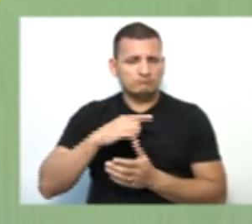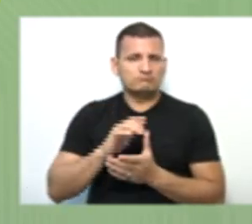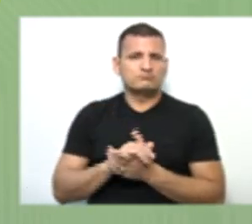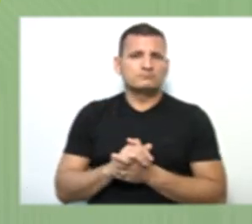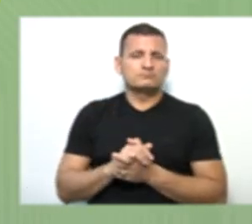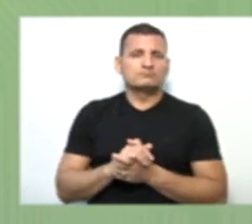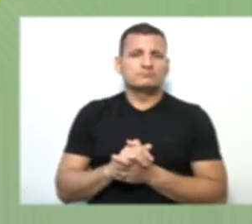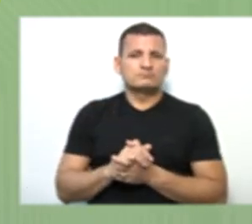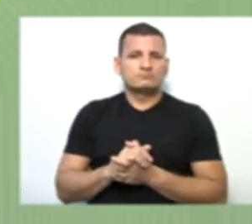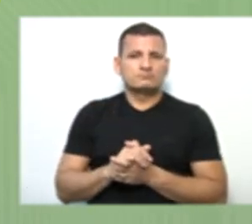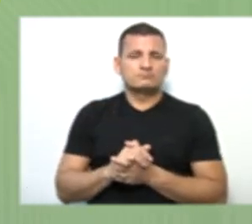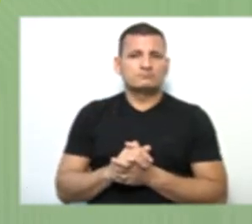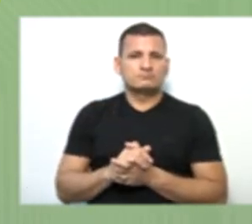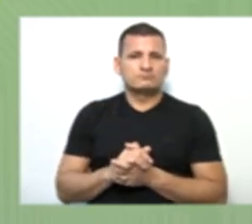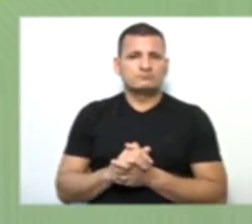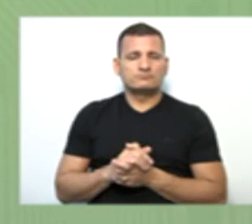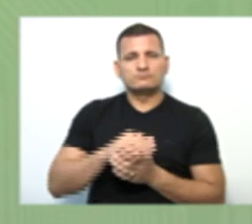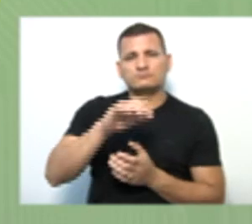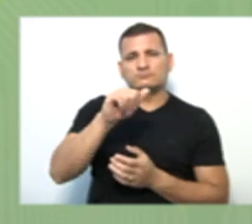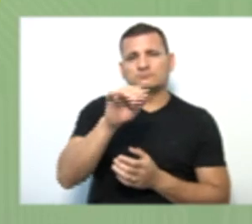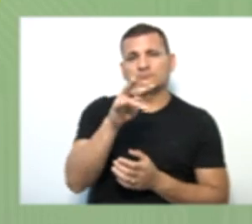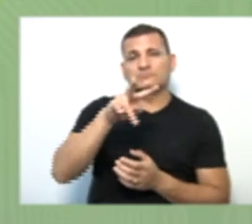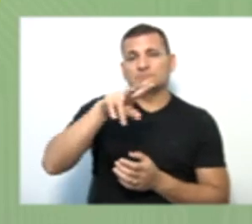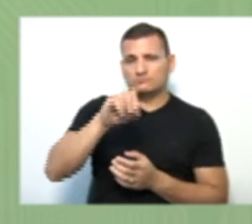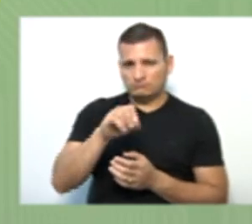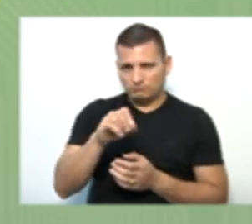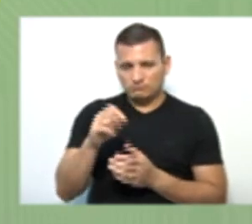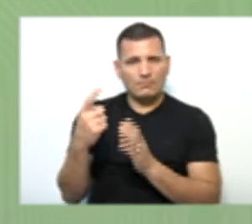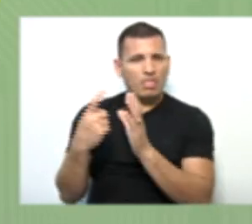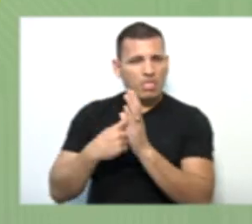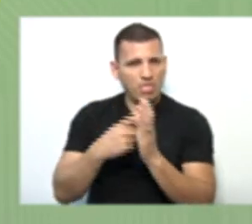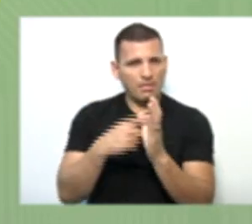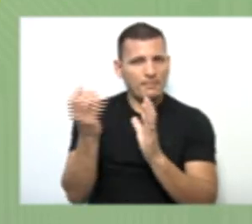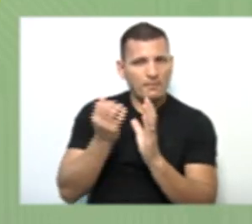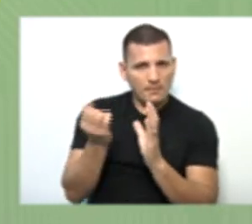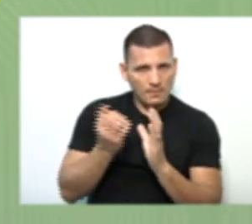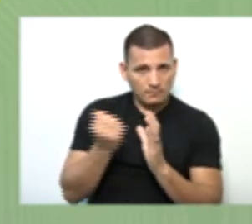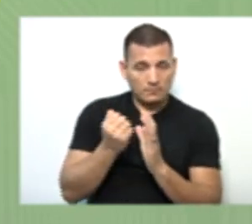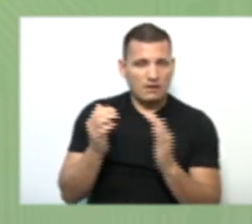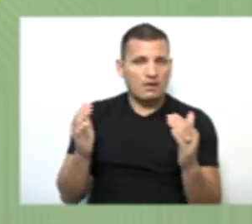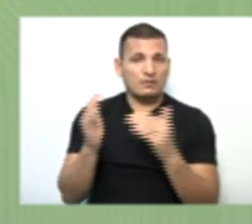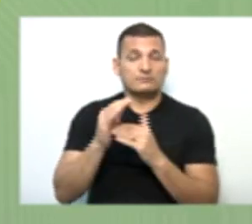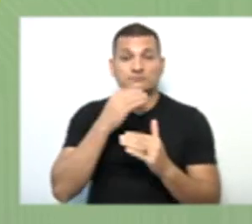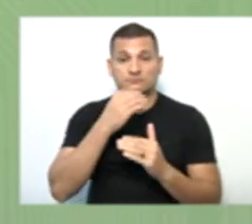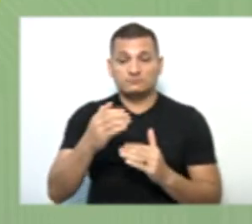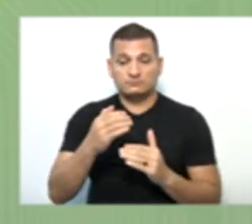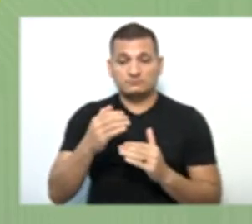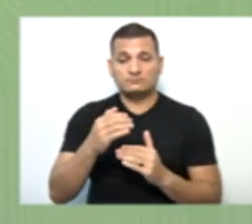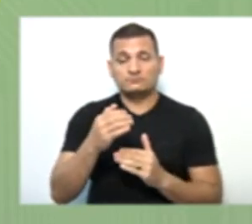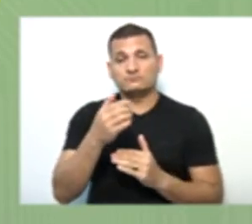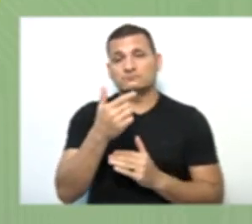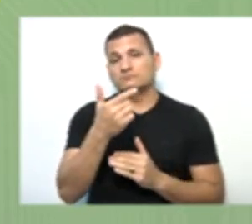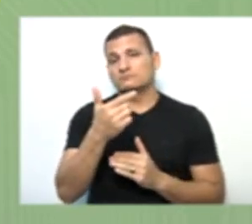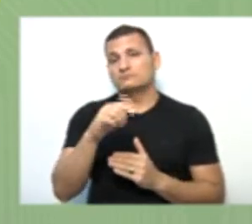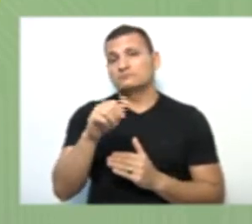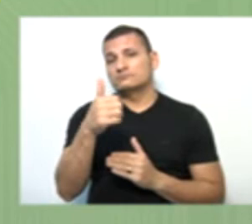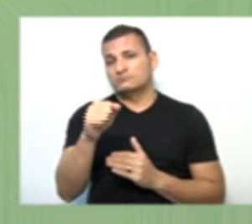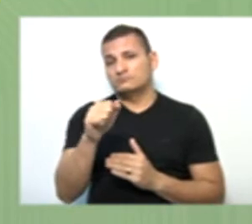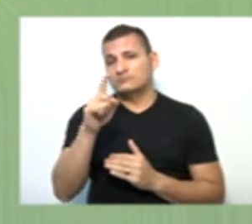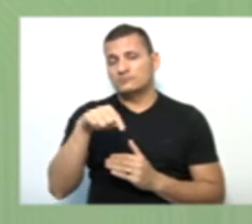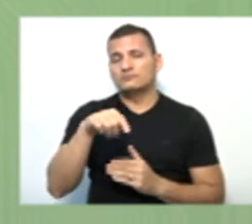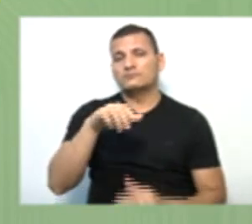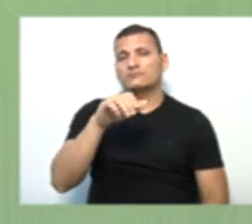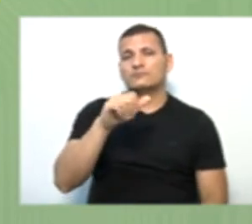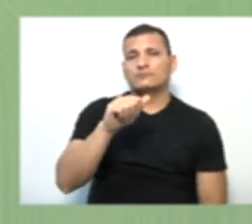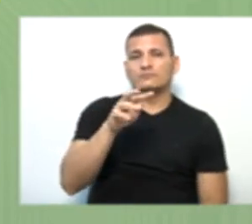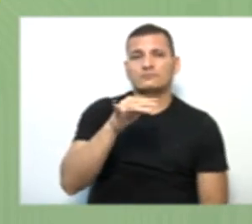né, ou tiver como ativo até o exercício seguinte, até dezembro do ano que vem, será ativo circulante.